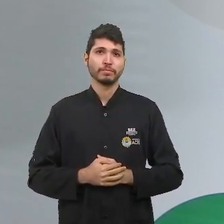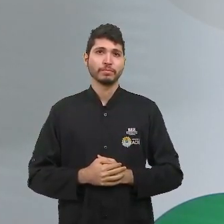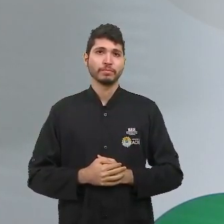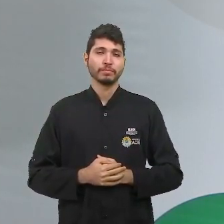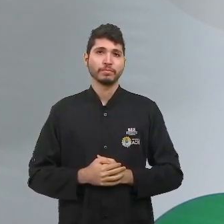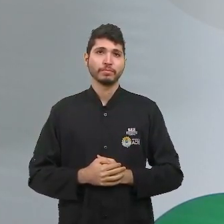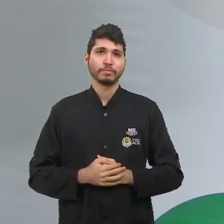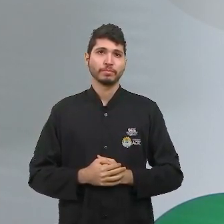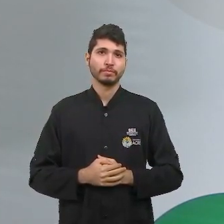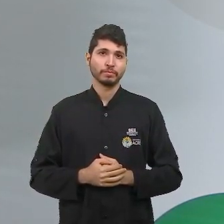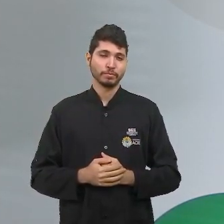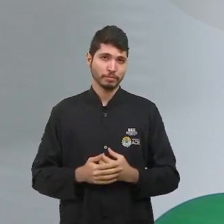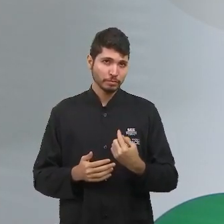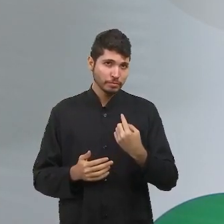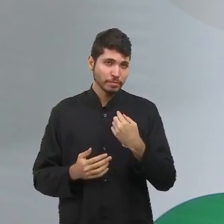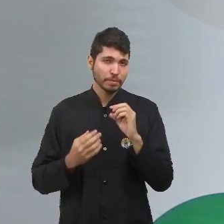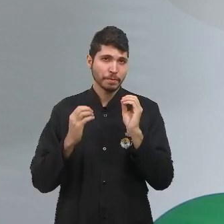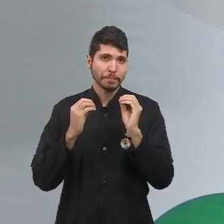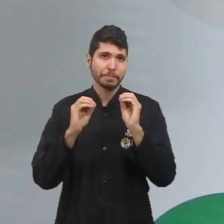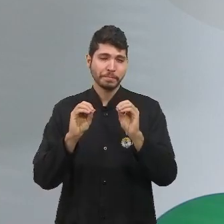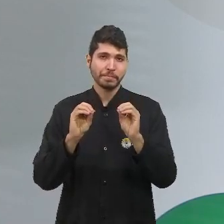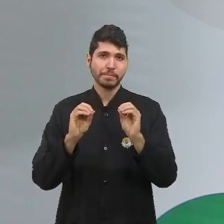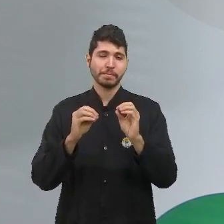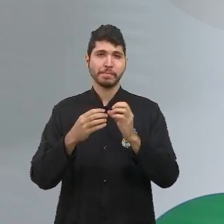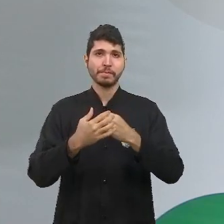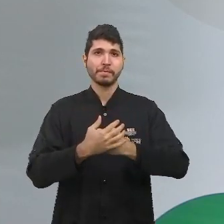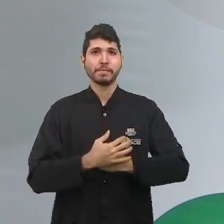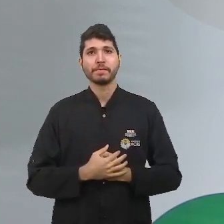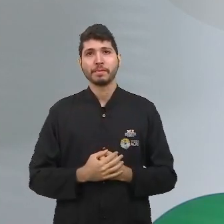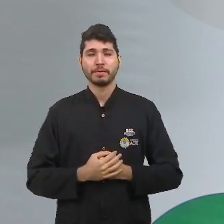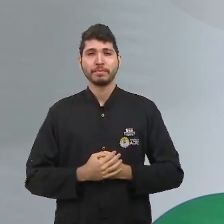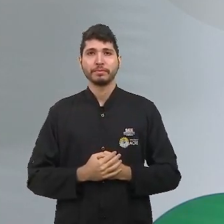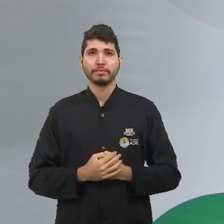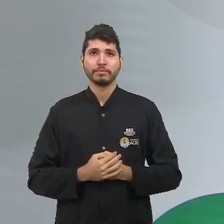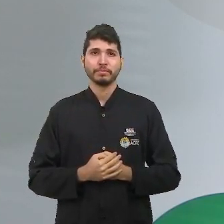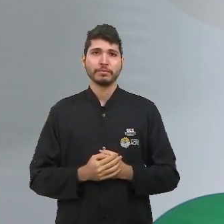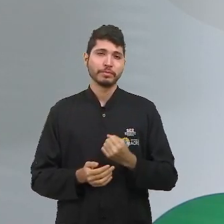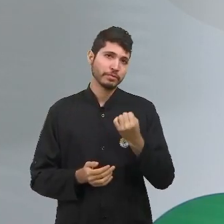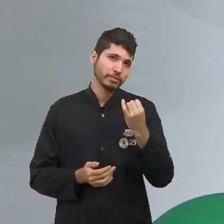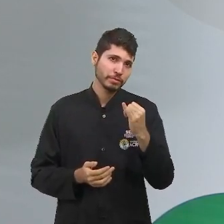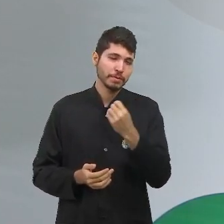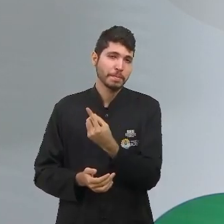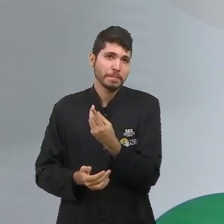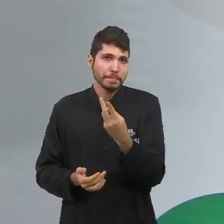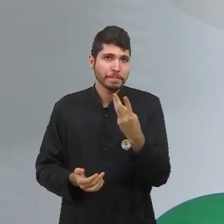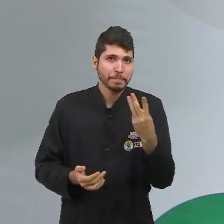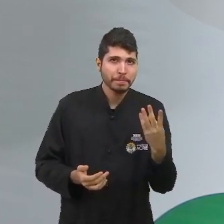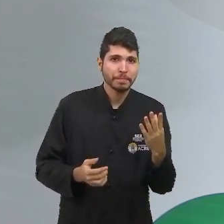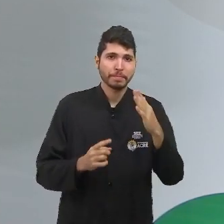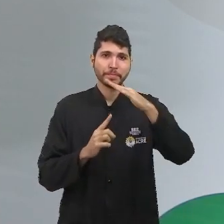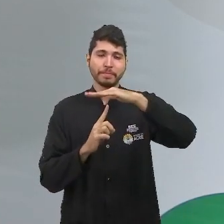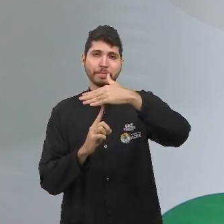anteriormente, mas que é importante perceber, é que quando você conta o número de lados, esse número de lados está contando 2